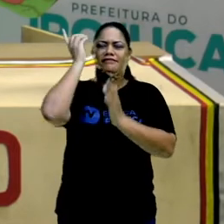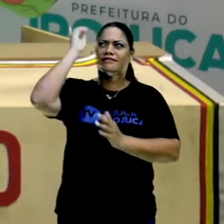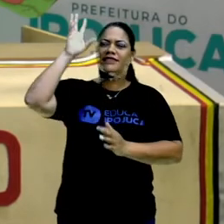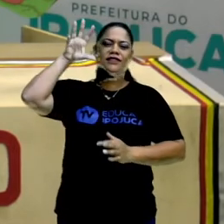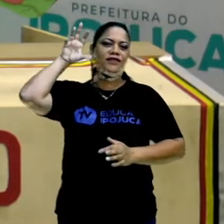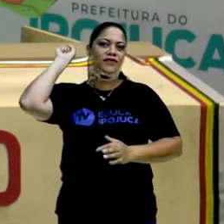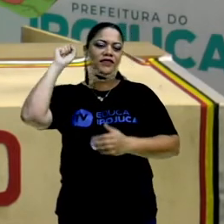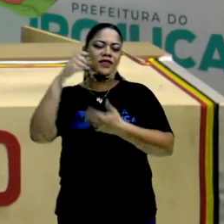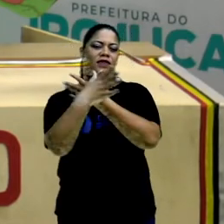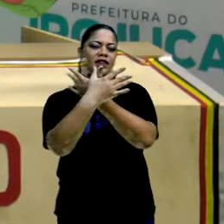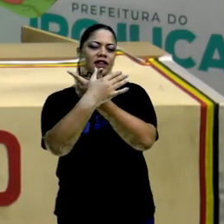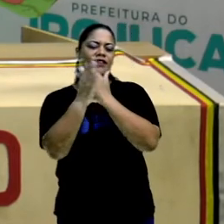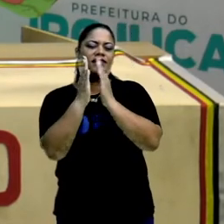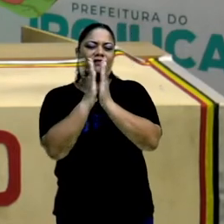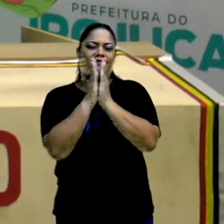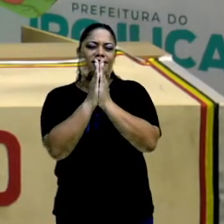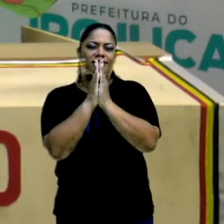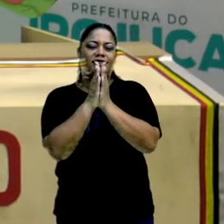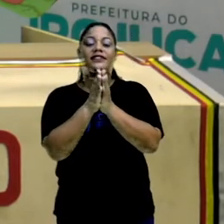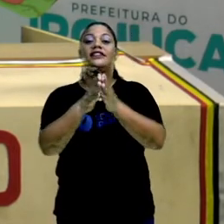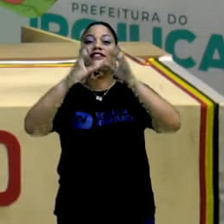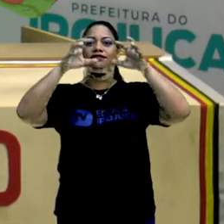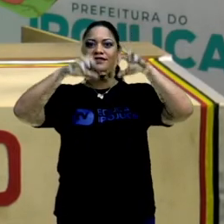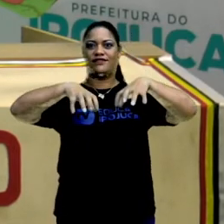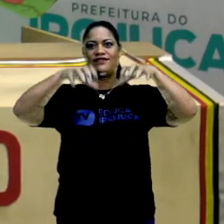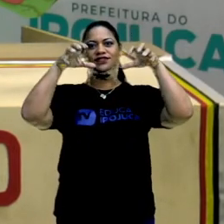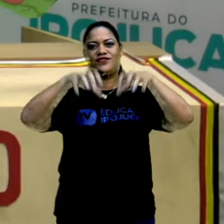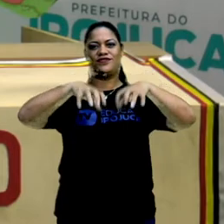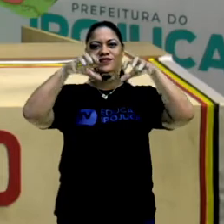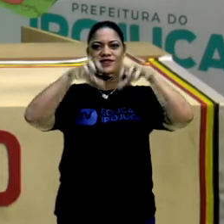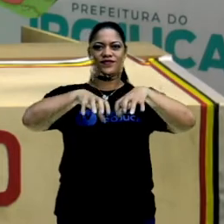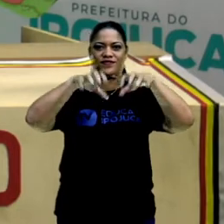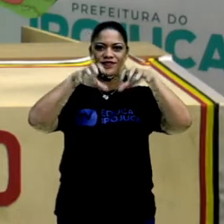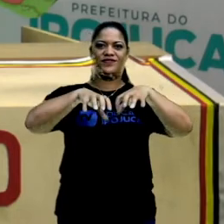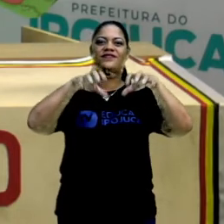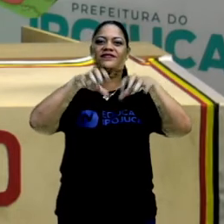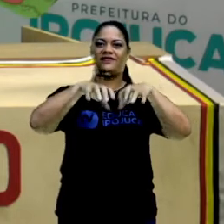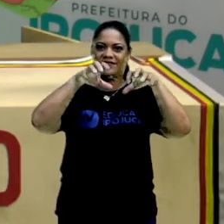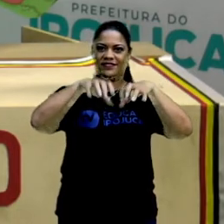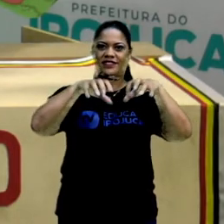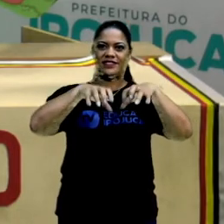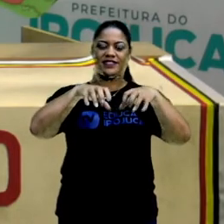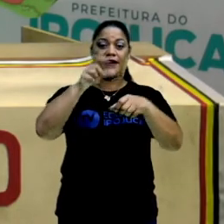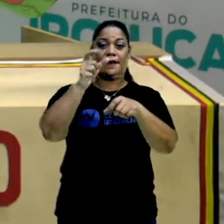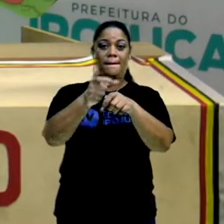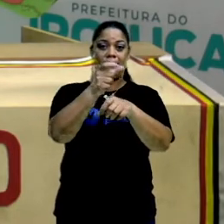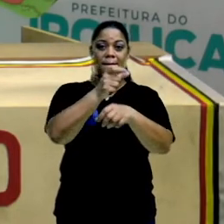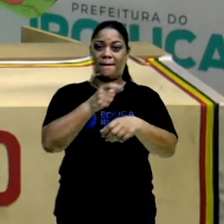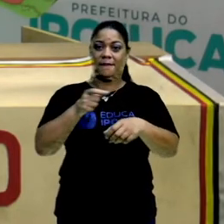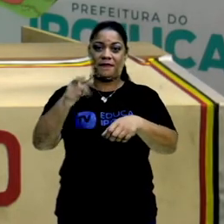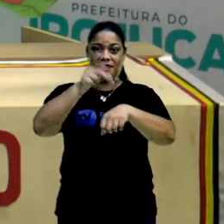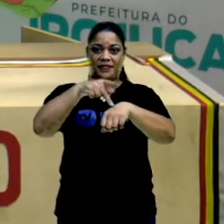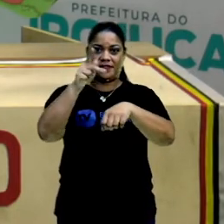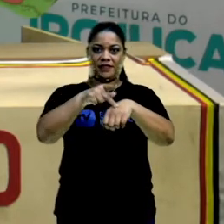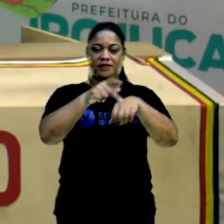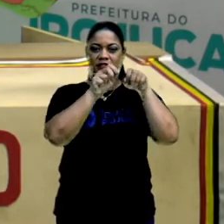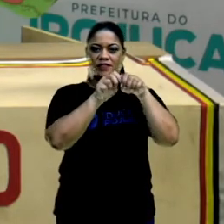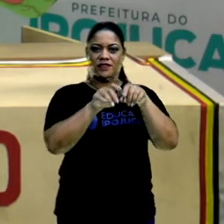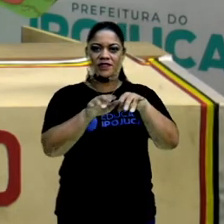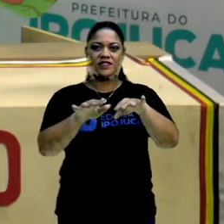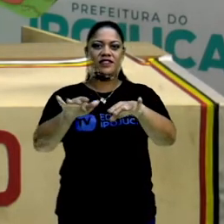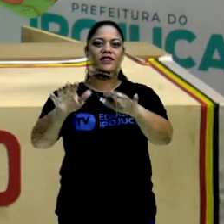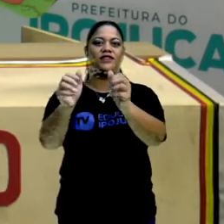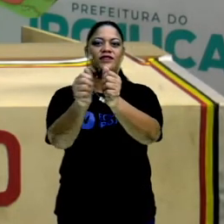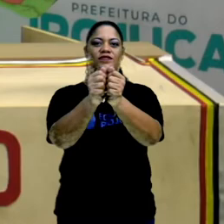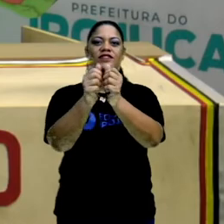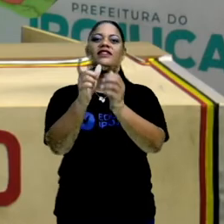da borboletinha e mandou aquela chuva. Então as pedras foram com a água